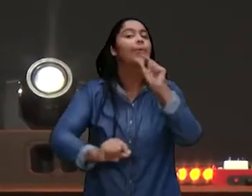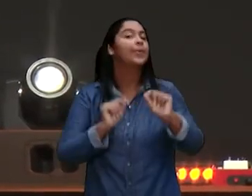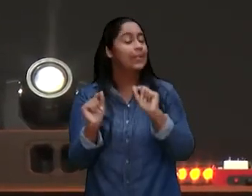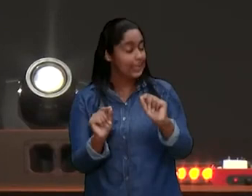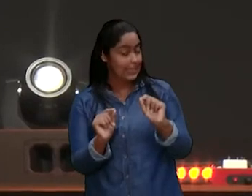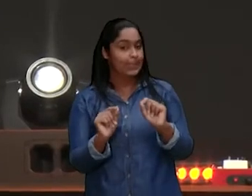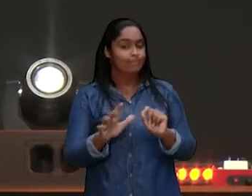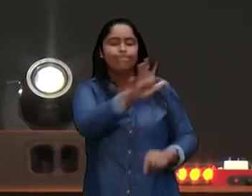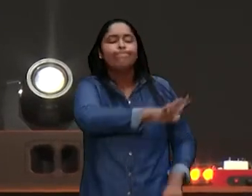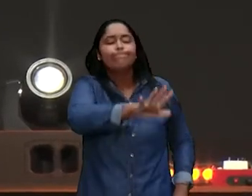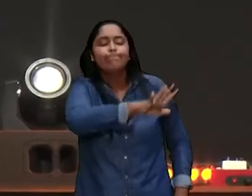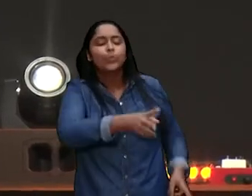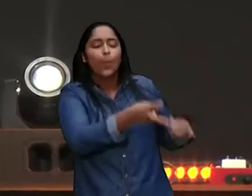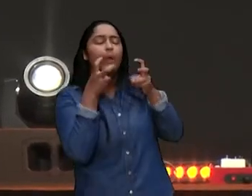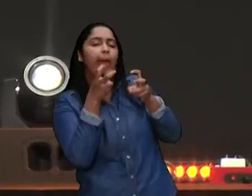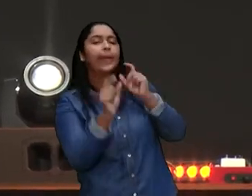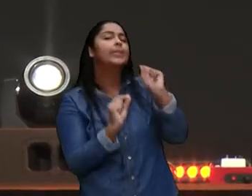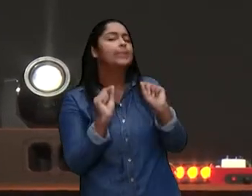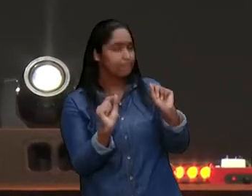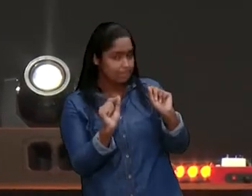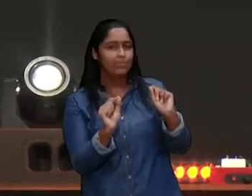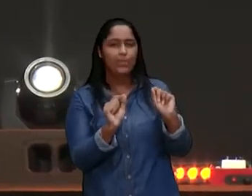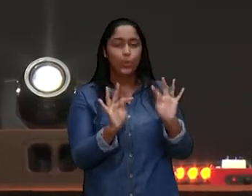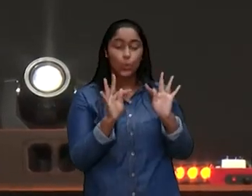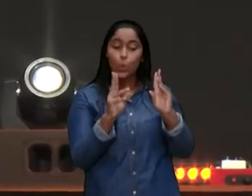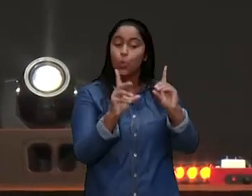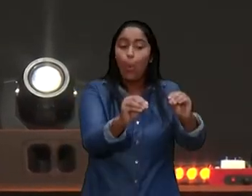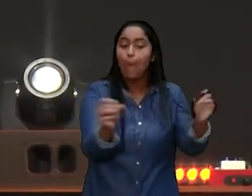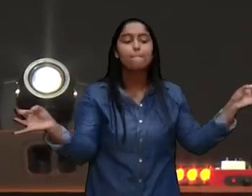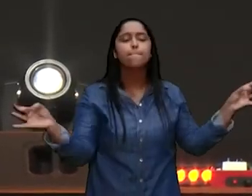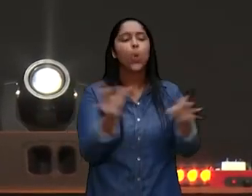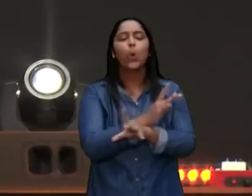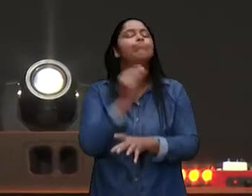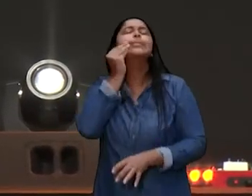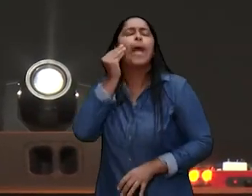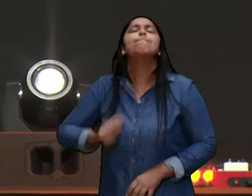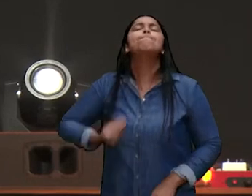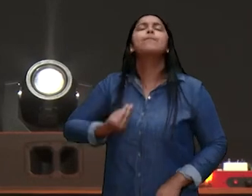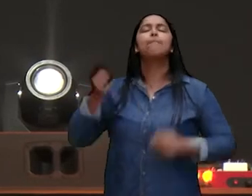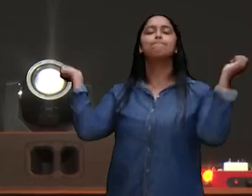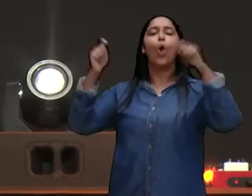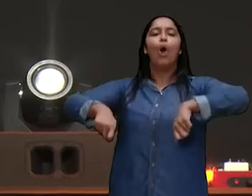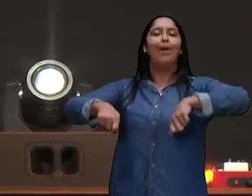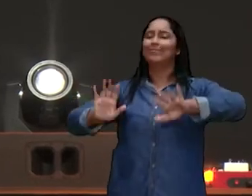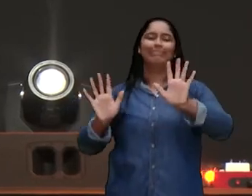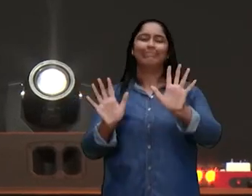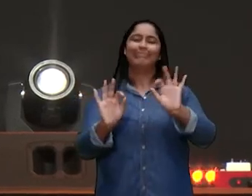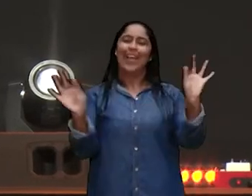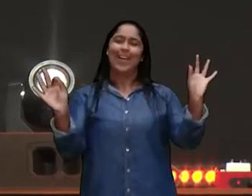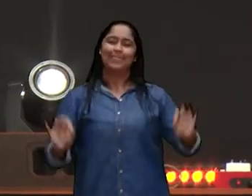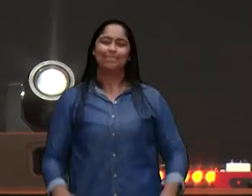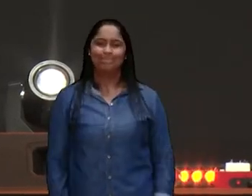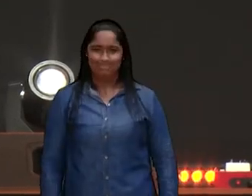todos estão preparados para participar de um milagre dá uma olhada nisso gente dá até revolta